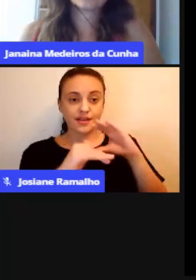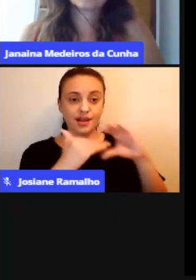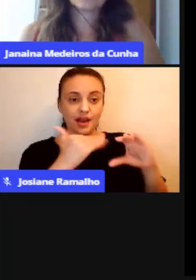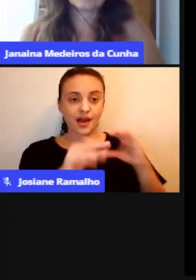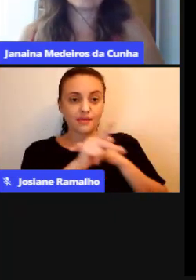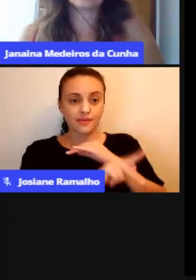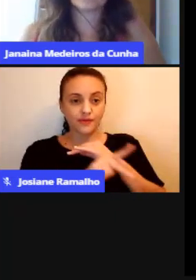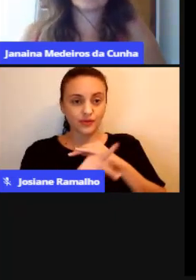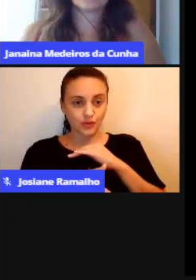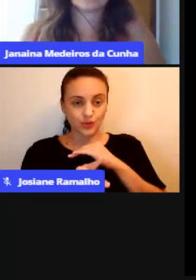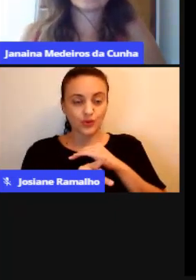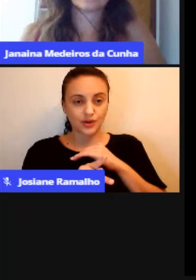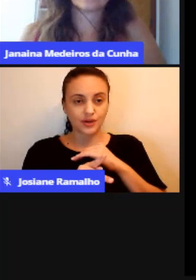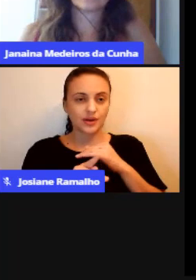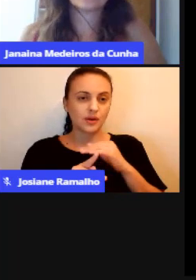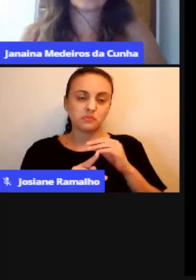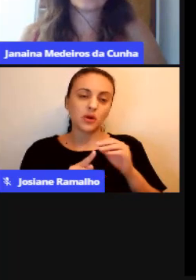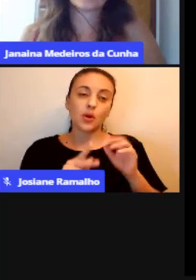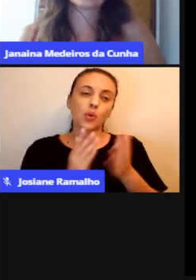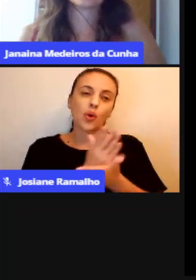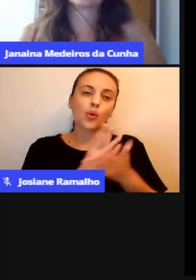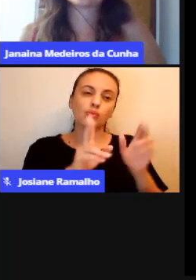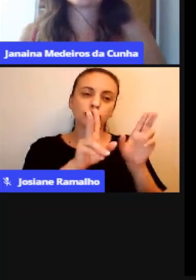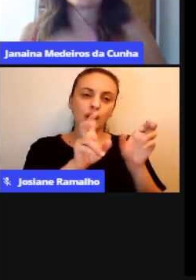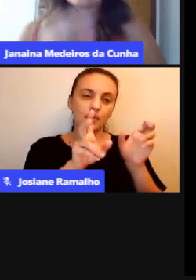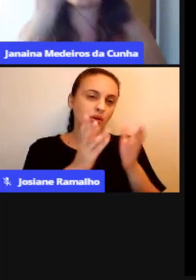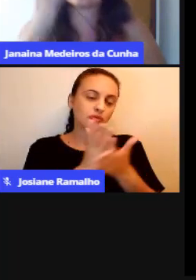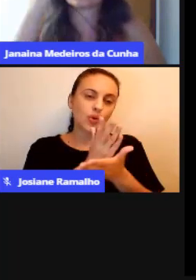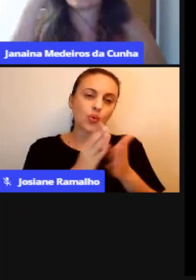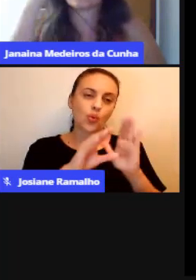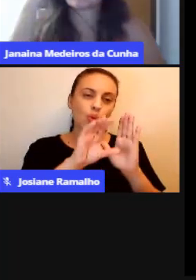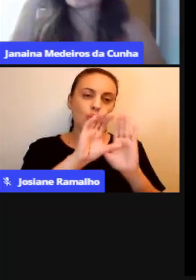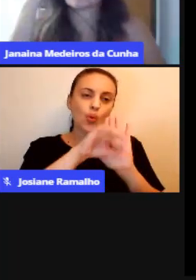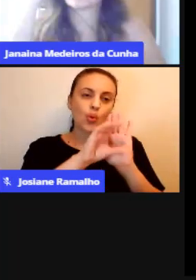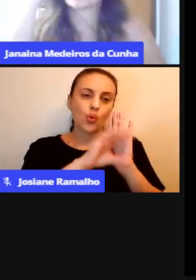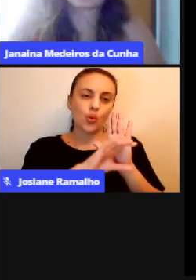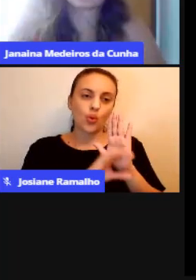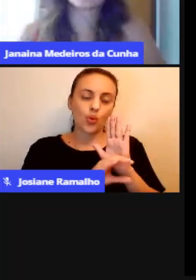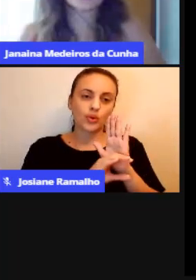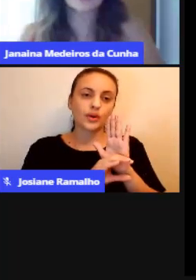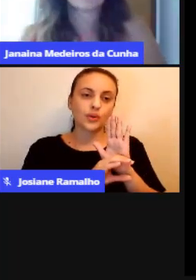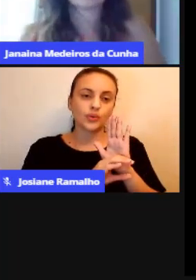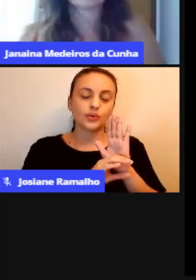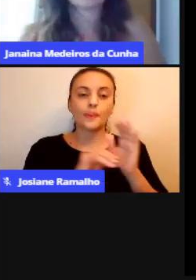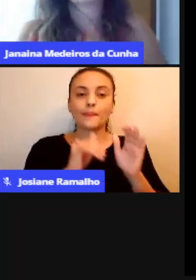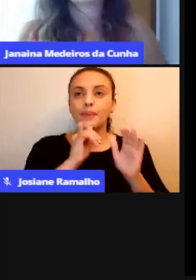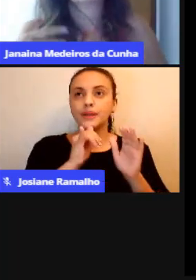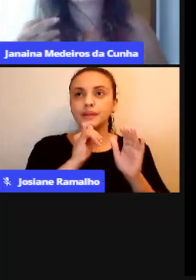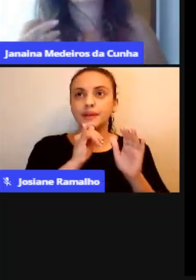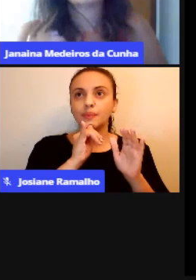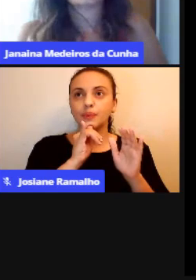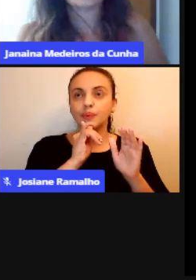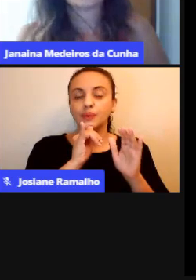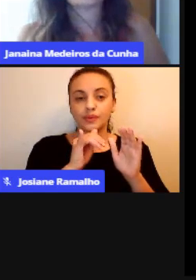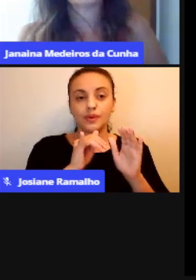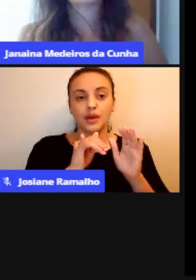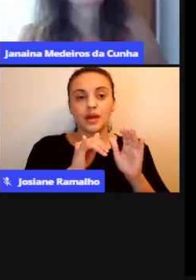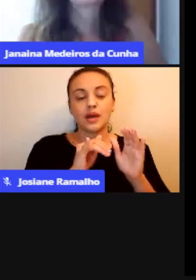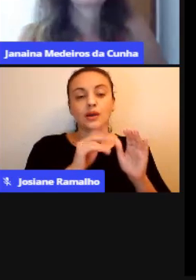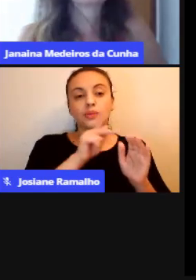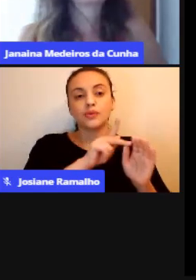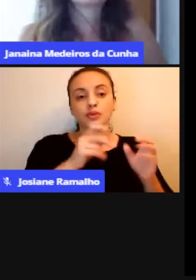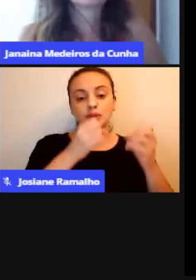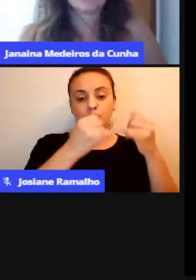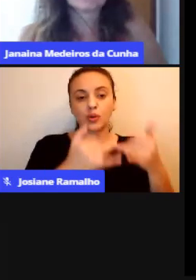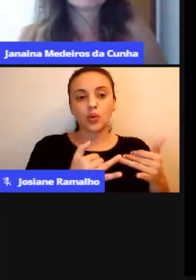né, deu naquela semana, né? Então, por exemplo, se ele trabalhou sobre os diversos tipos de moradia, e você pedir para aquele